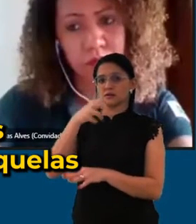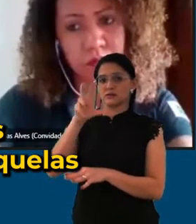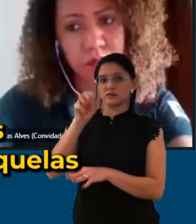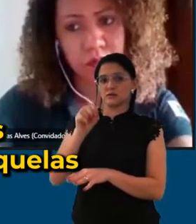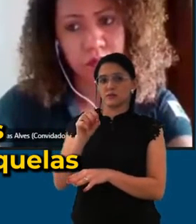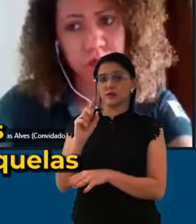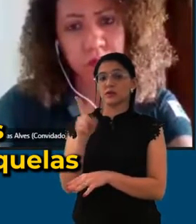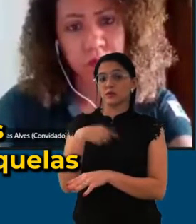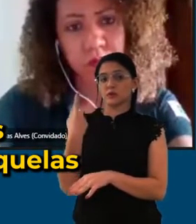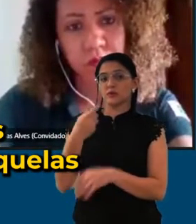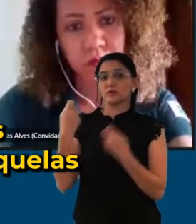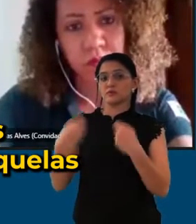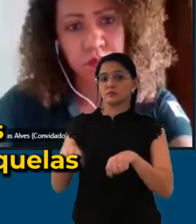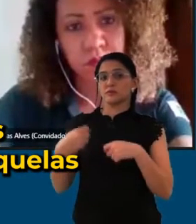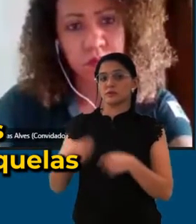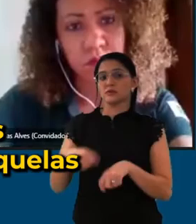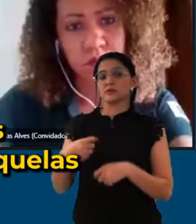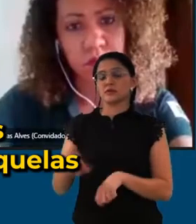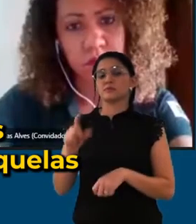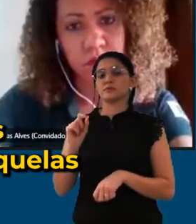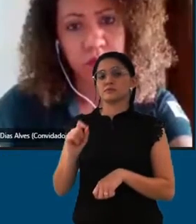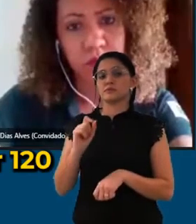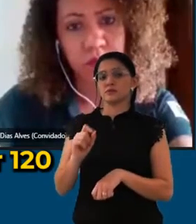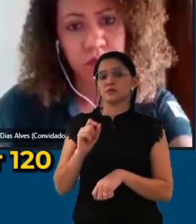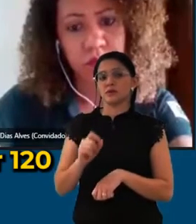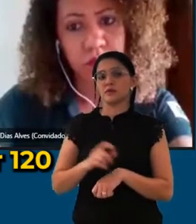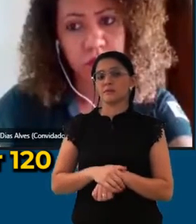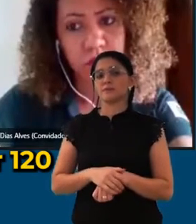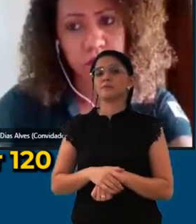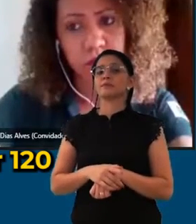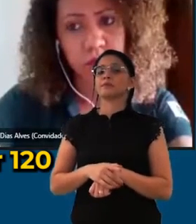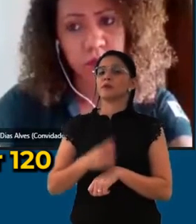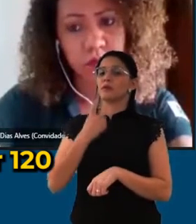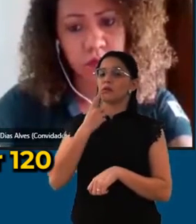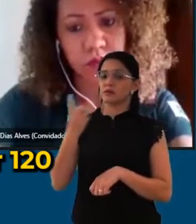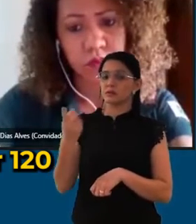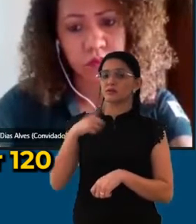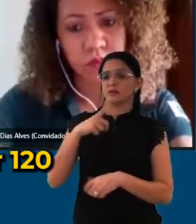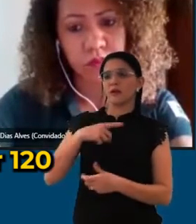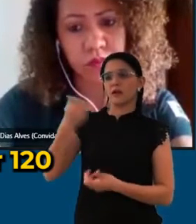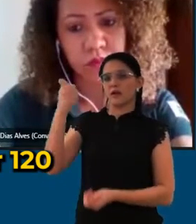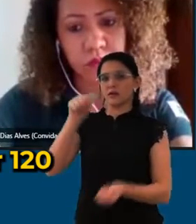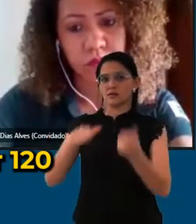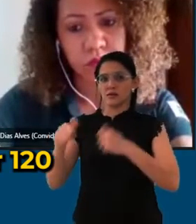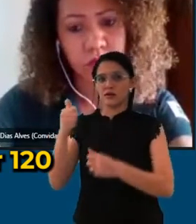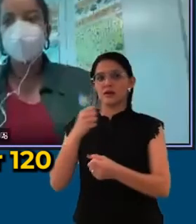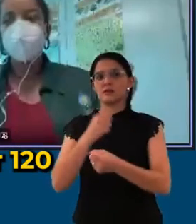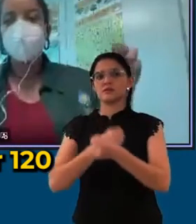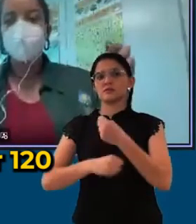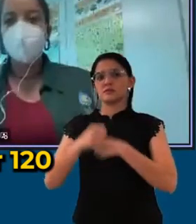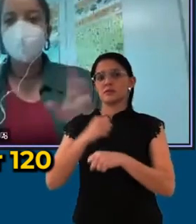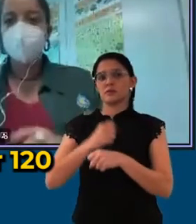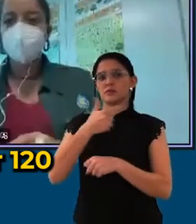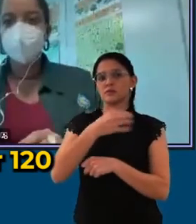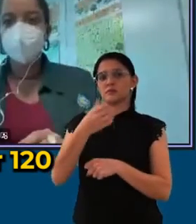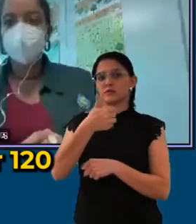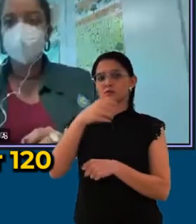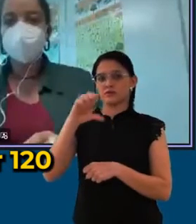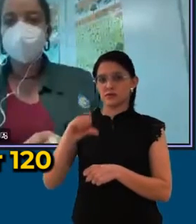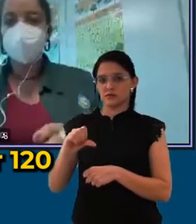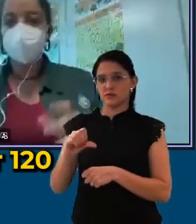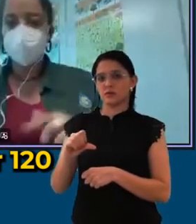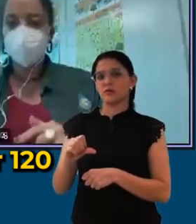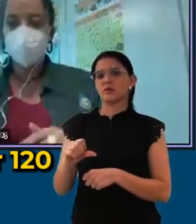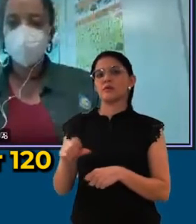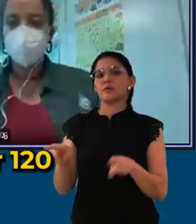é a versão definitiva que contemple todas aquelas análises, tanto as feitas em 2019, através do parecer 120, como as do